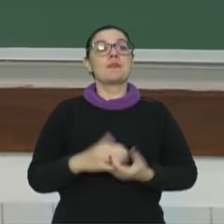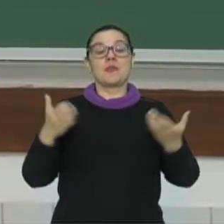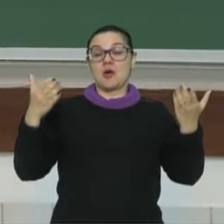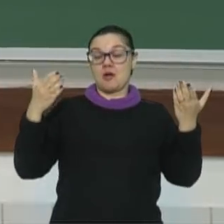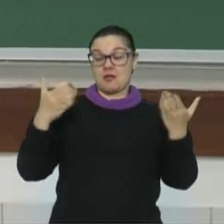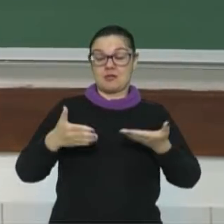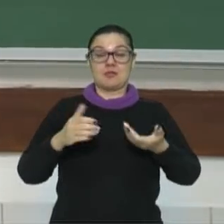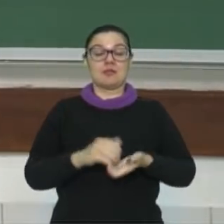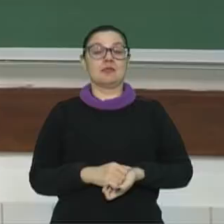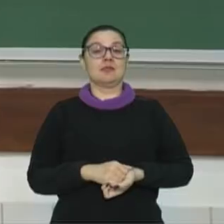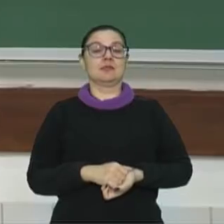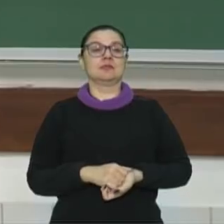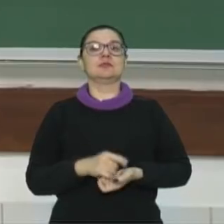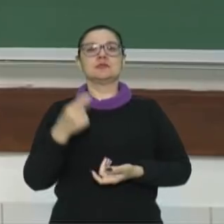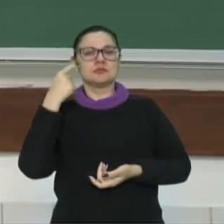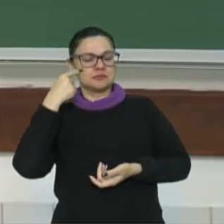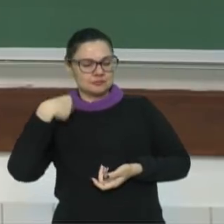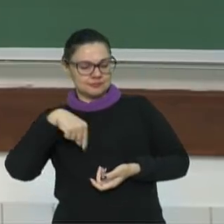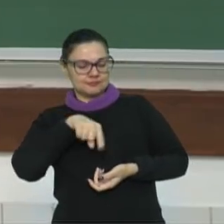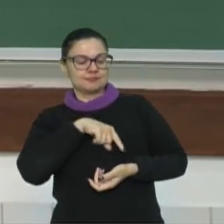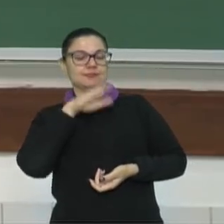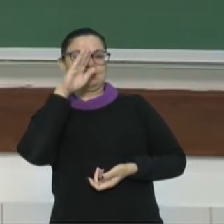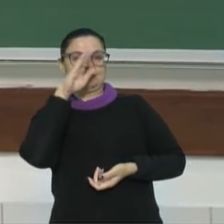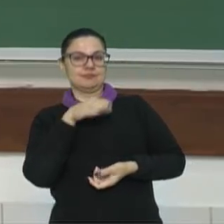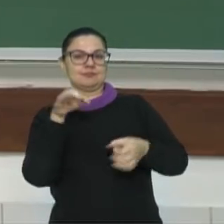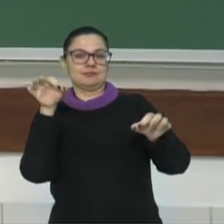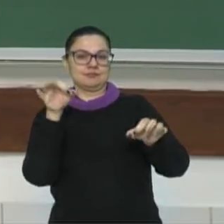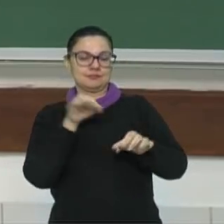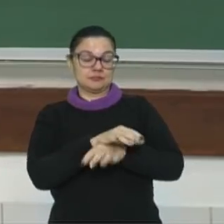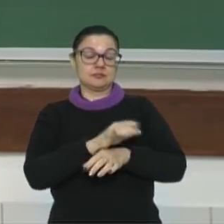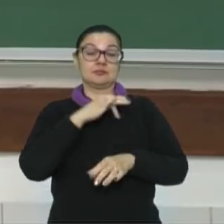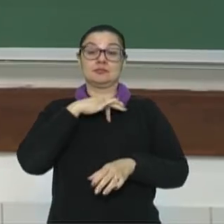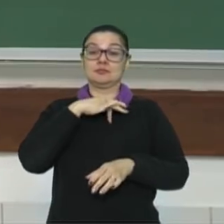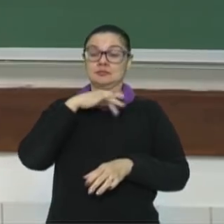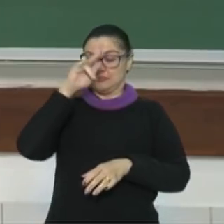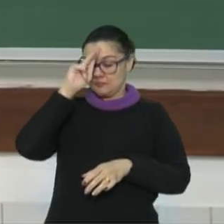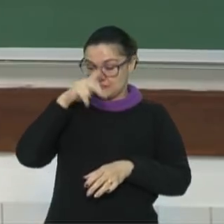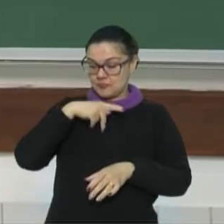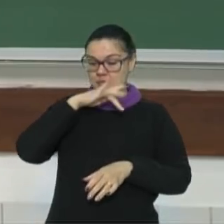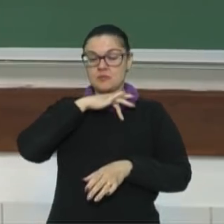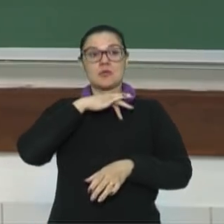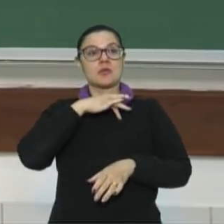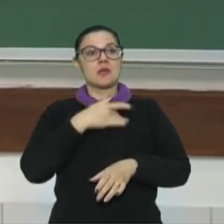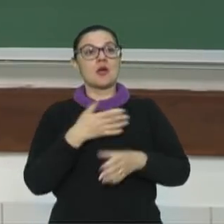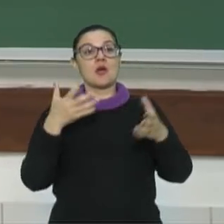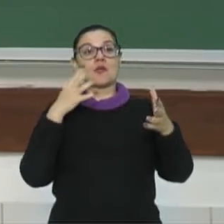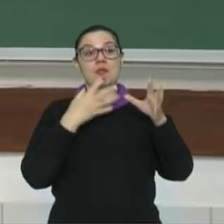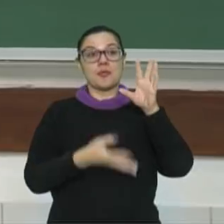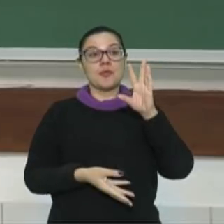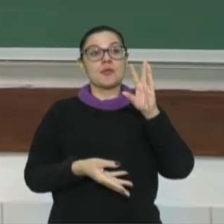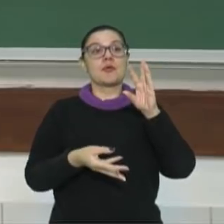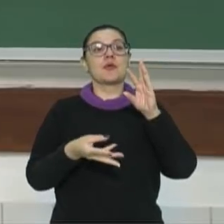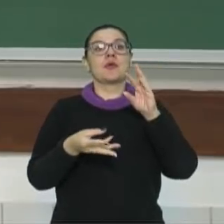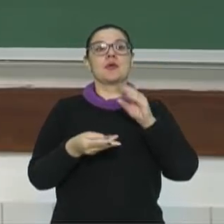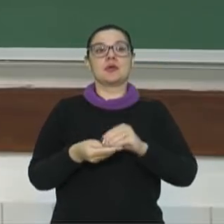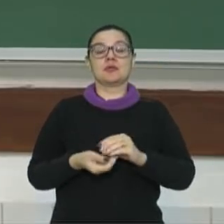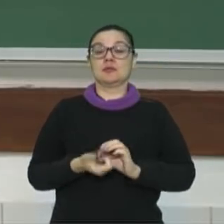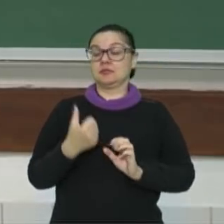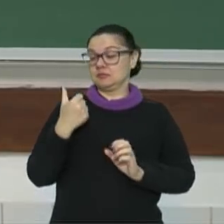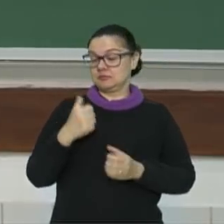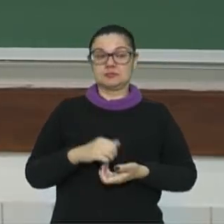lá? Agora que a gente já observou um pouquinho sobre vitimismo, lemos, vamos interpretar e vamos pensar no